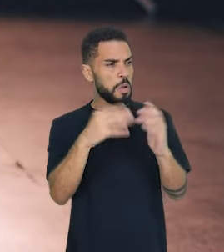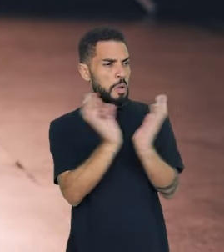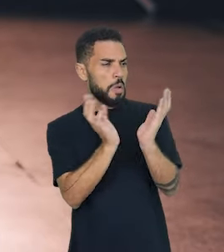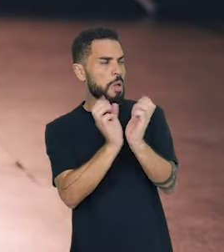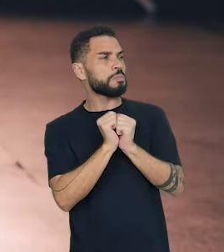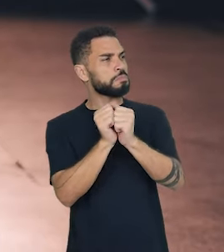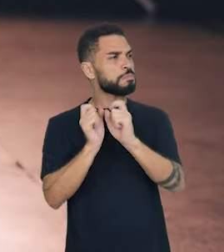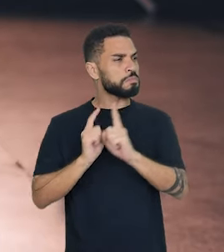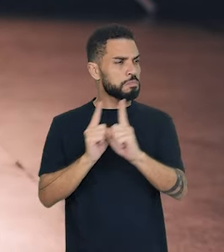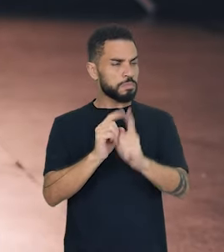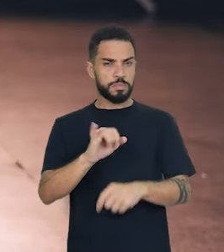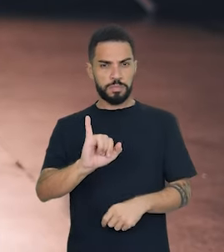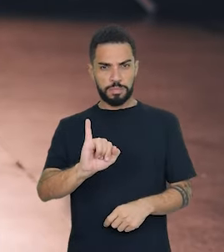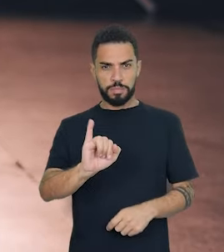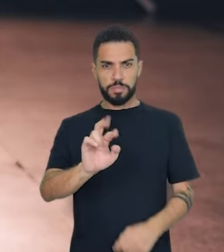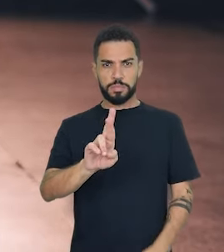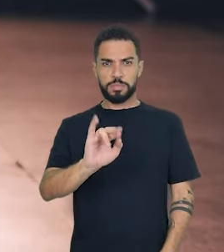junto com o Irineu